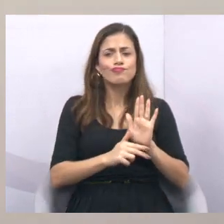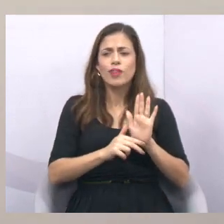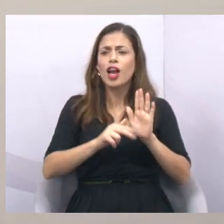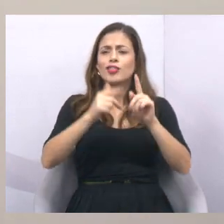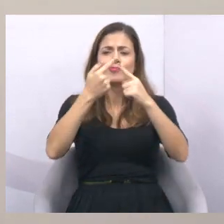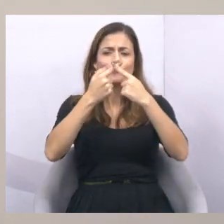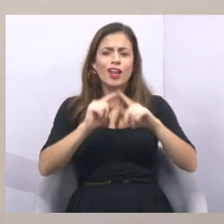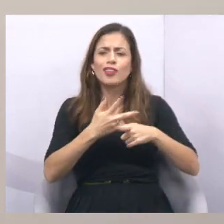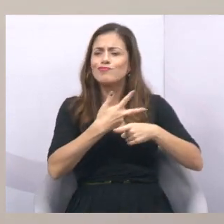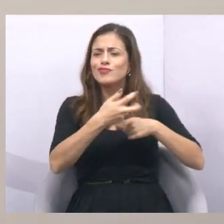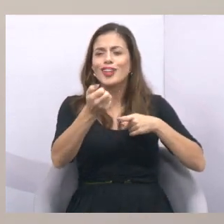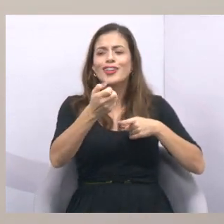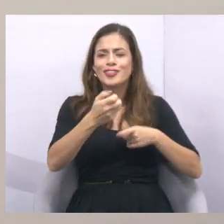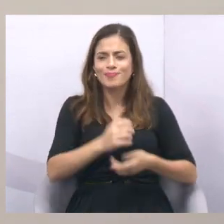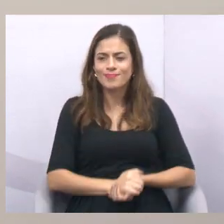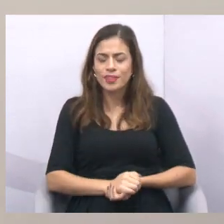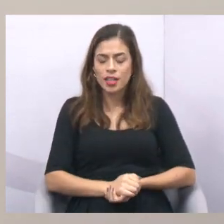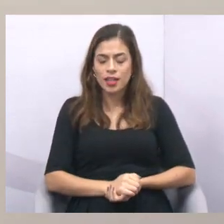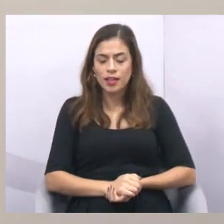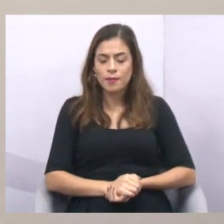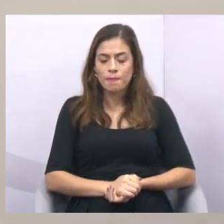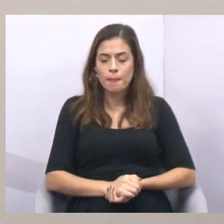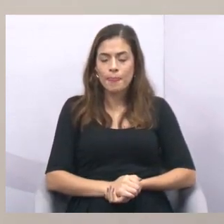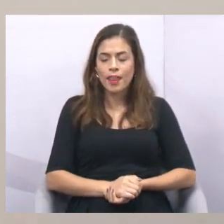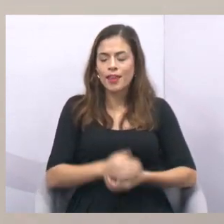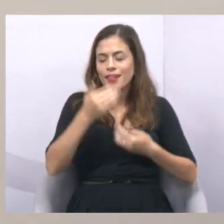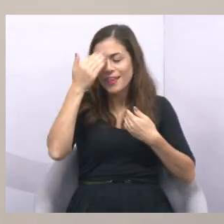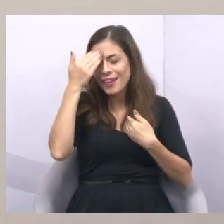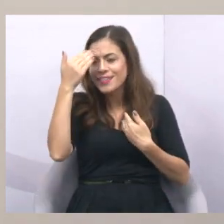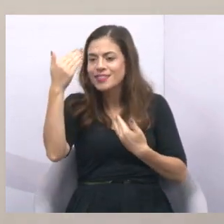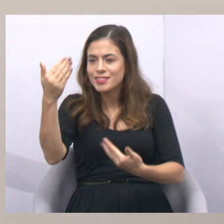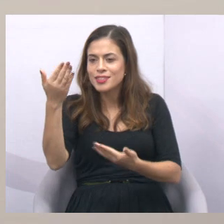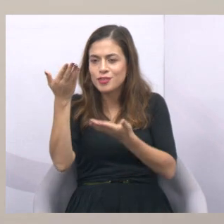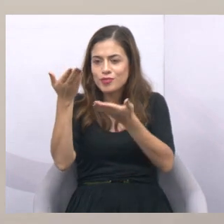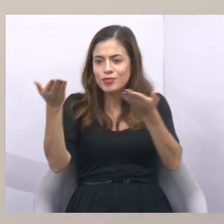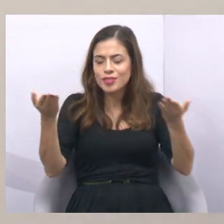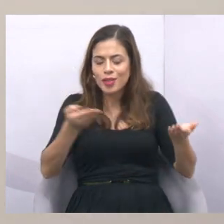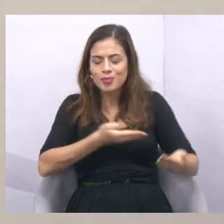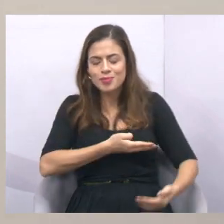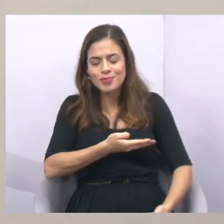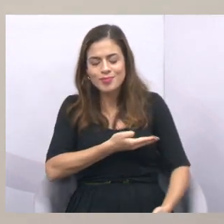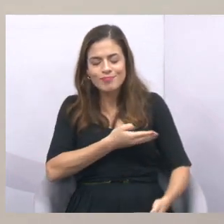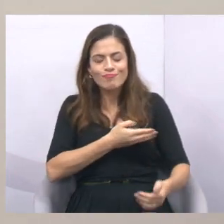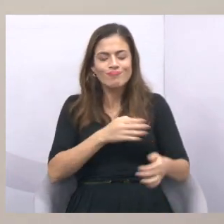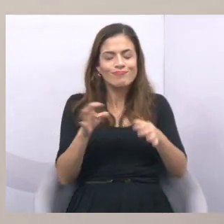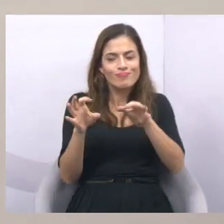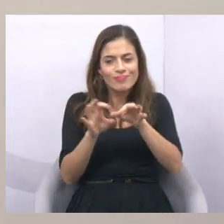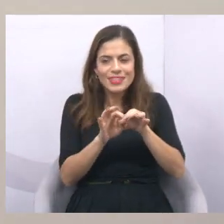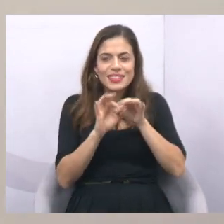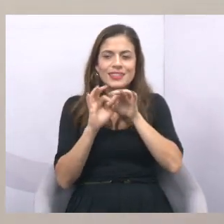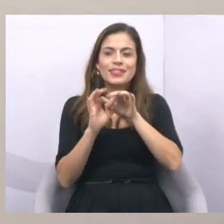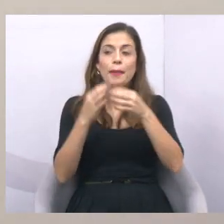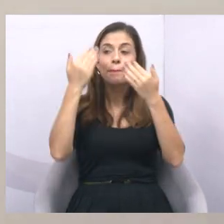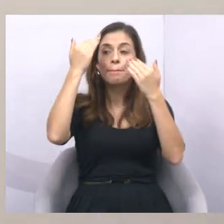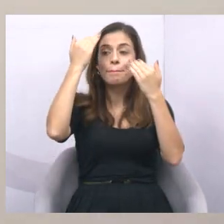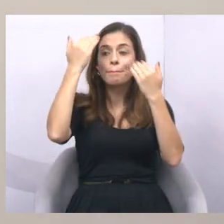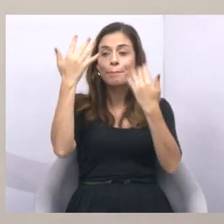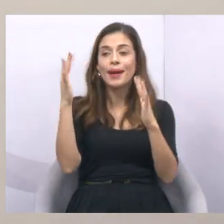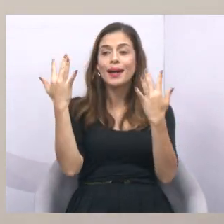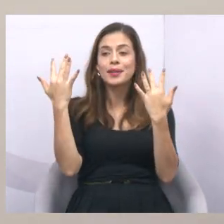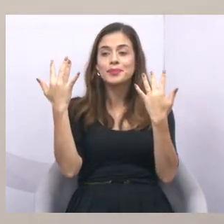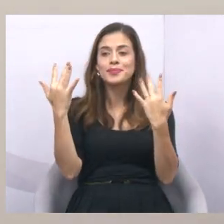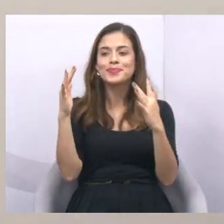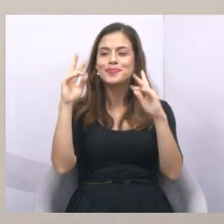Edivar, quero agradecer você por sua amizade e companheirismo e parabenizá-lo